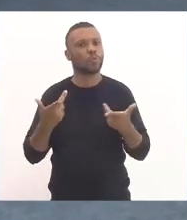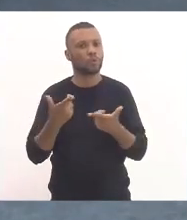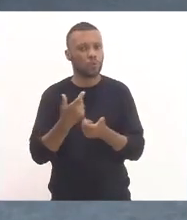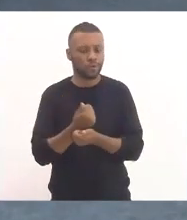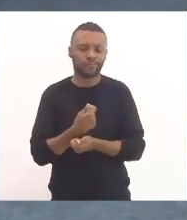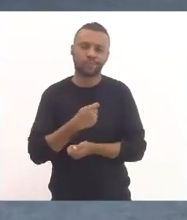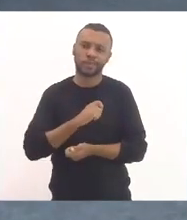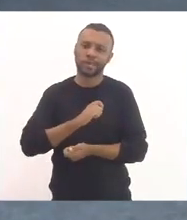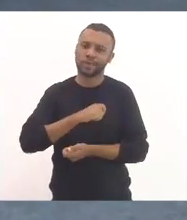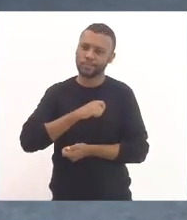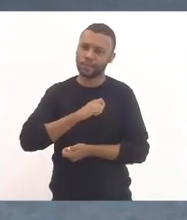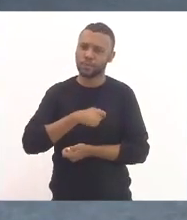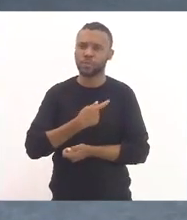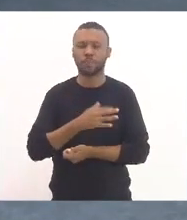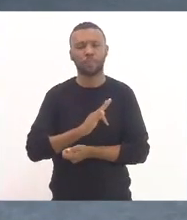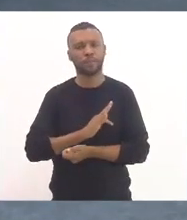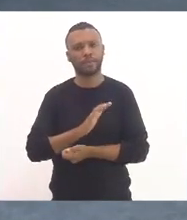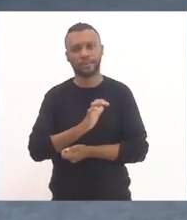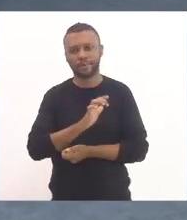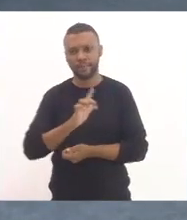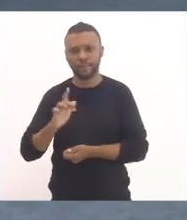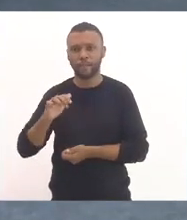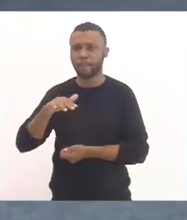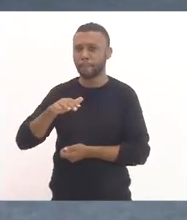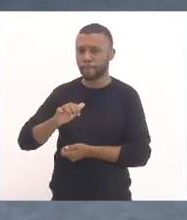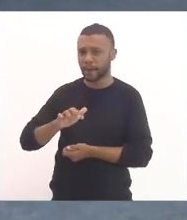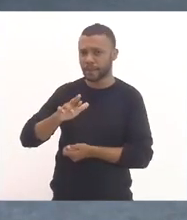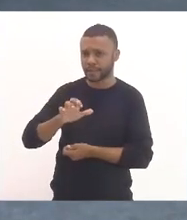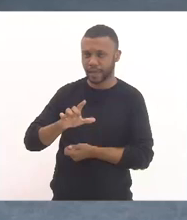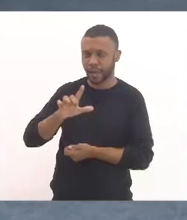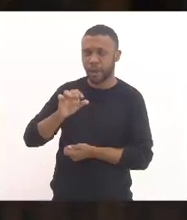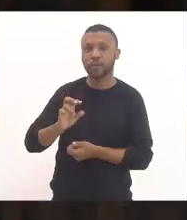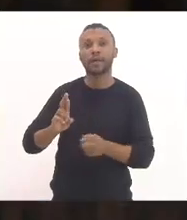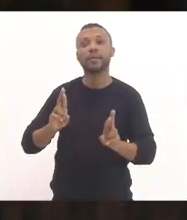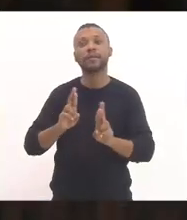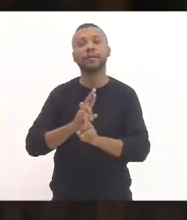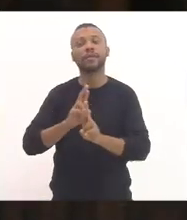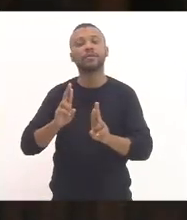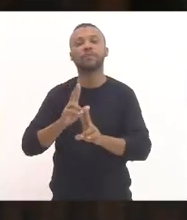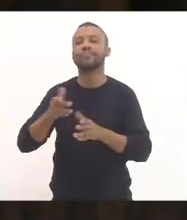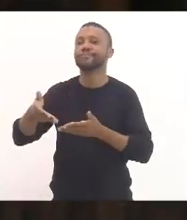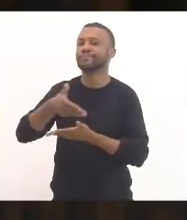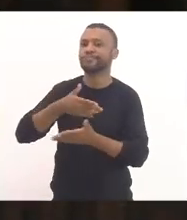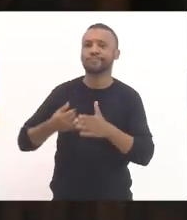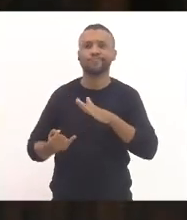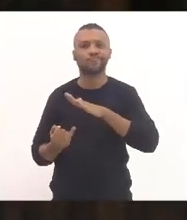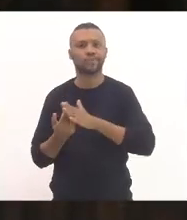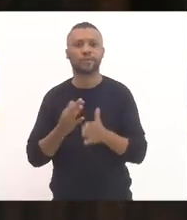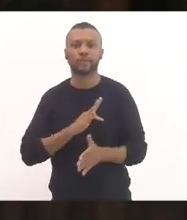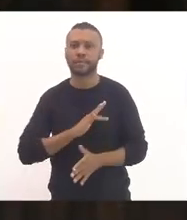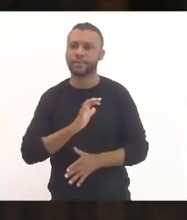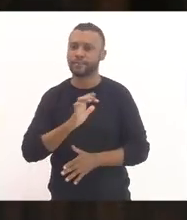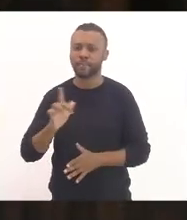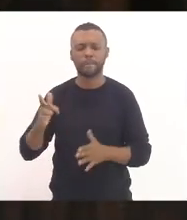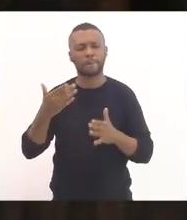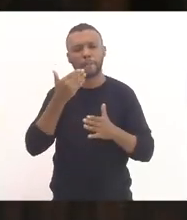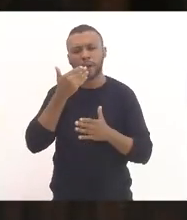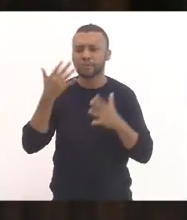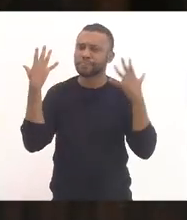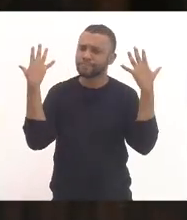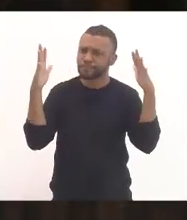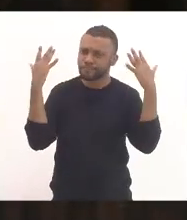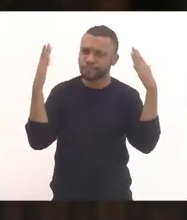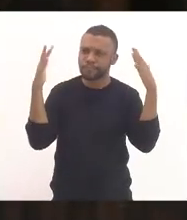inspetor de Polícia Civil Marcelo sempre conosco relações formais da Polícia Civil até peço a salva de palmas TO no seu trabalho